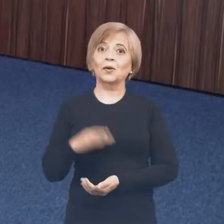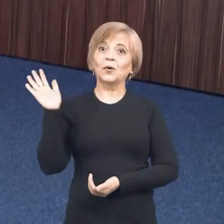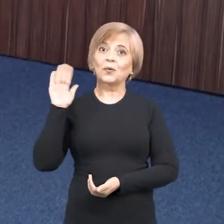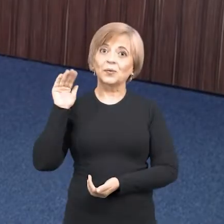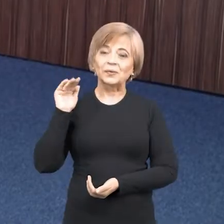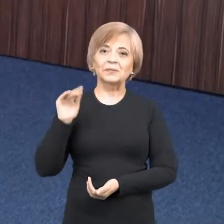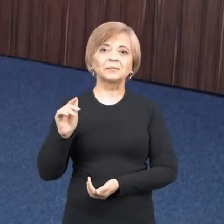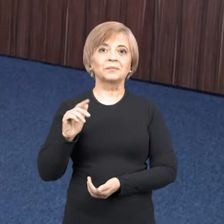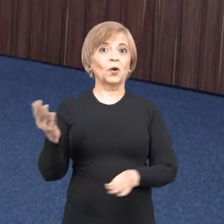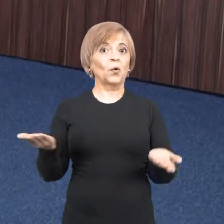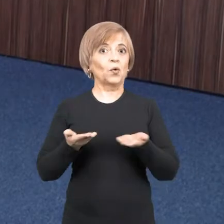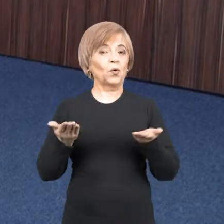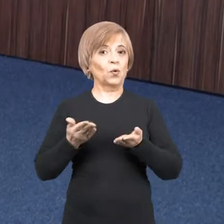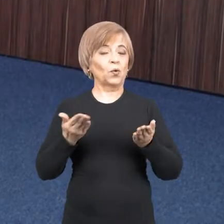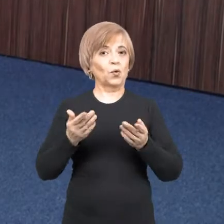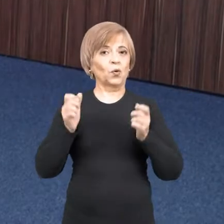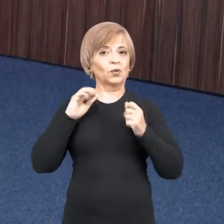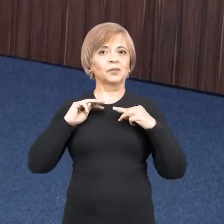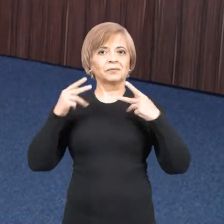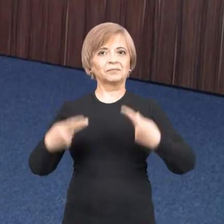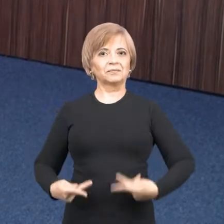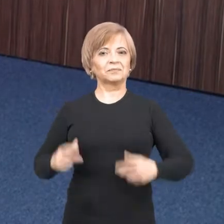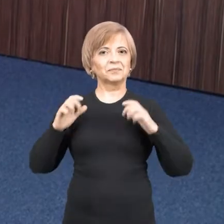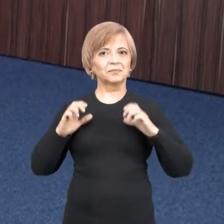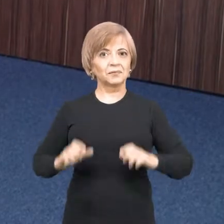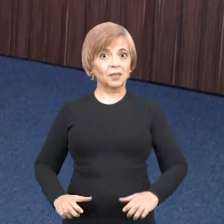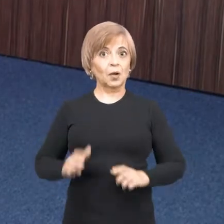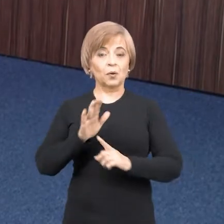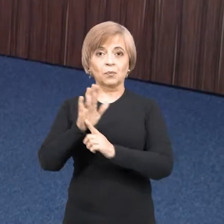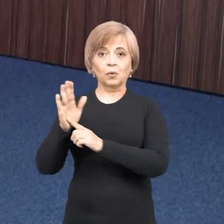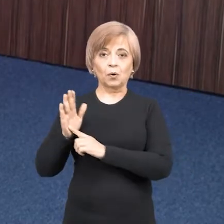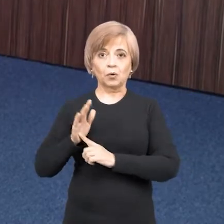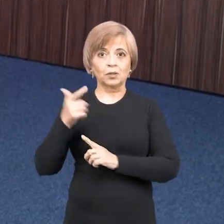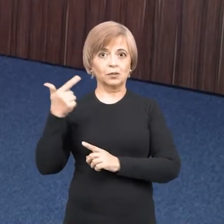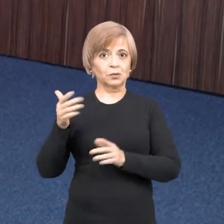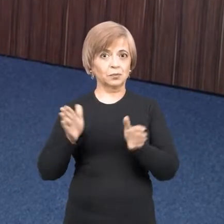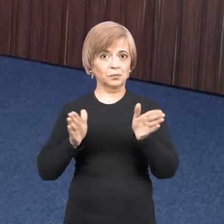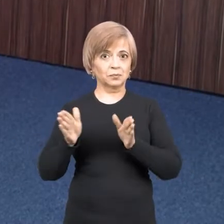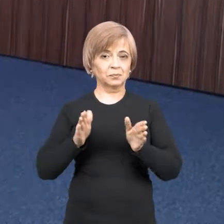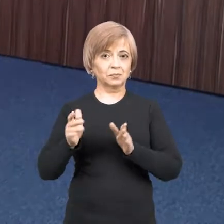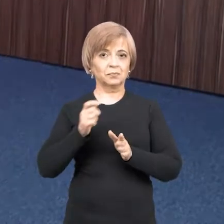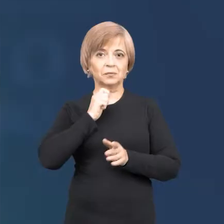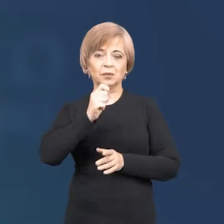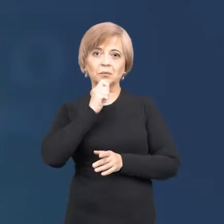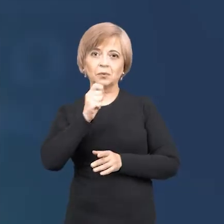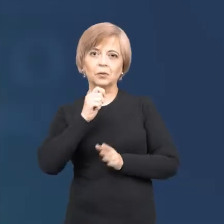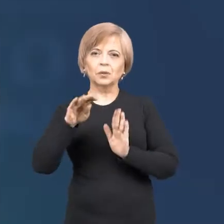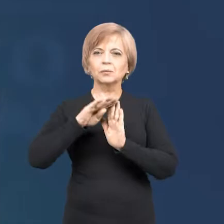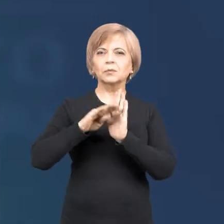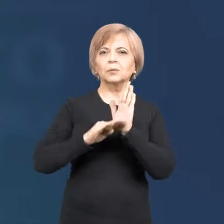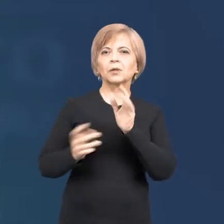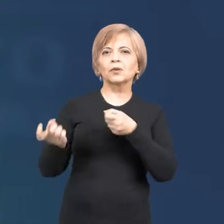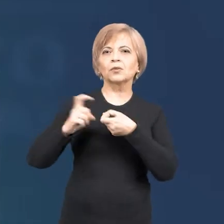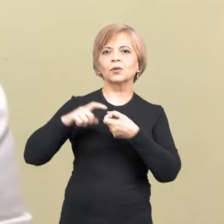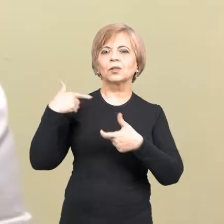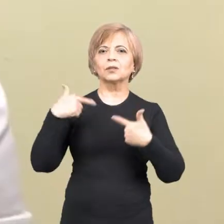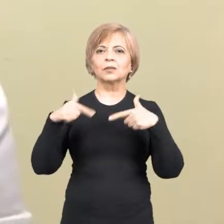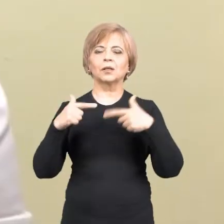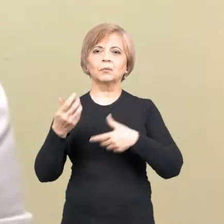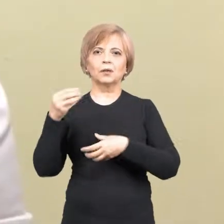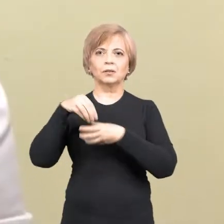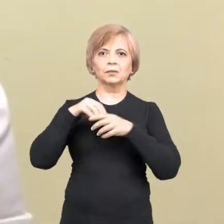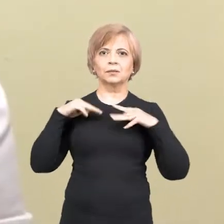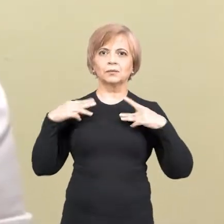Olá! Nessa edição do MP Cidadão, vamos exibir a segunda parte de uma reportagem sobre o plano de retomada das atividades presenciais